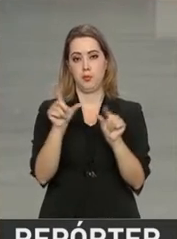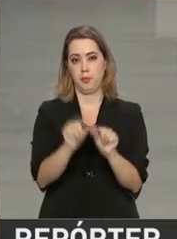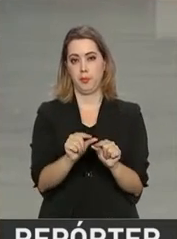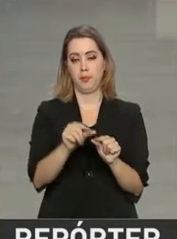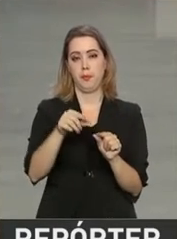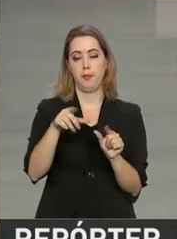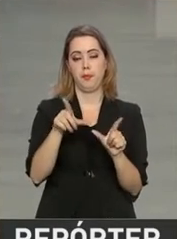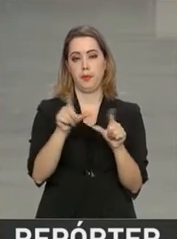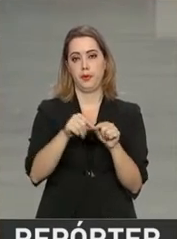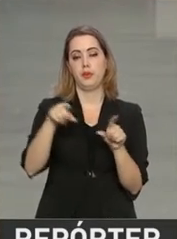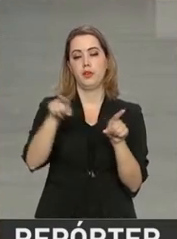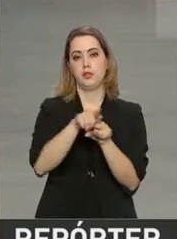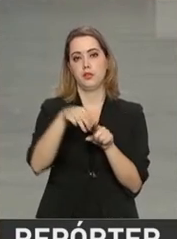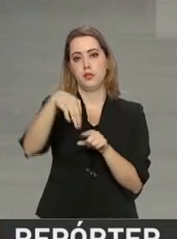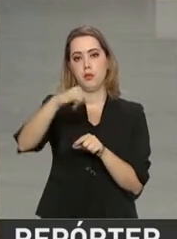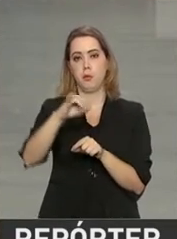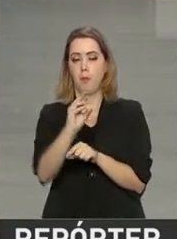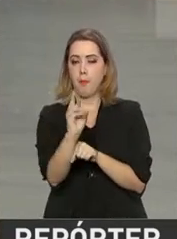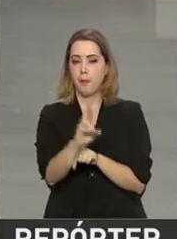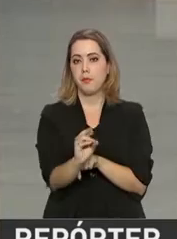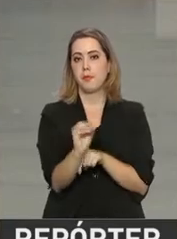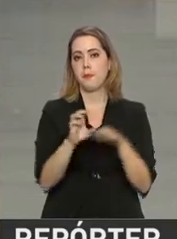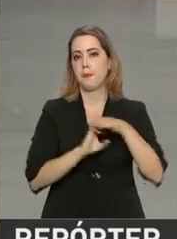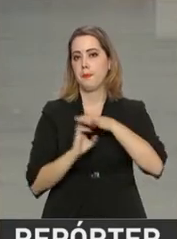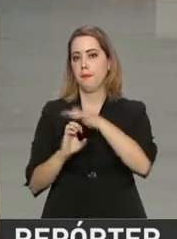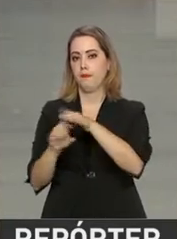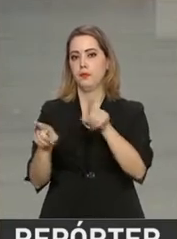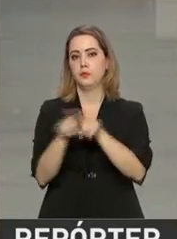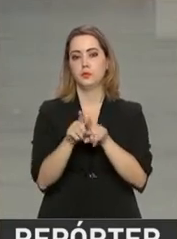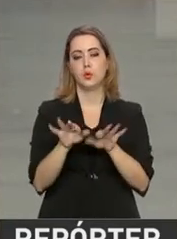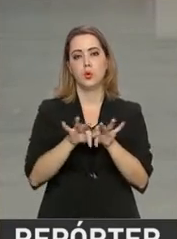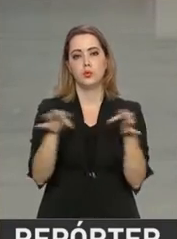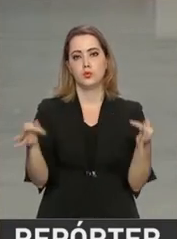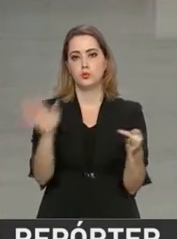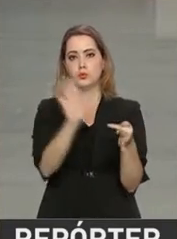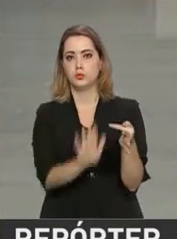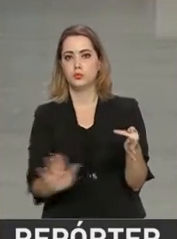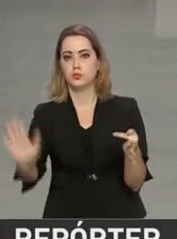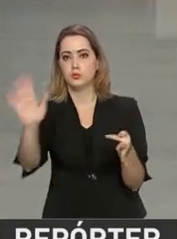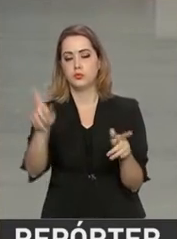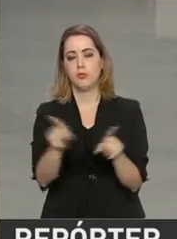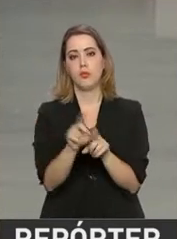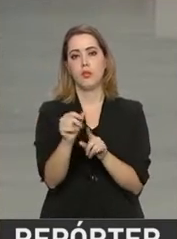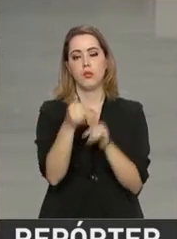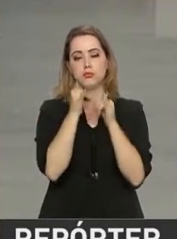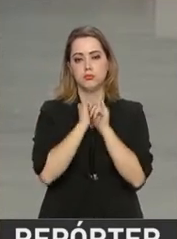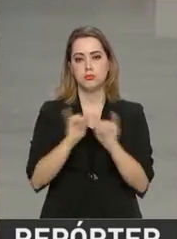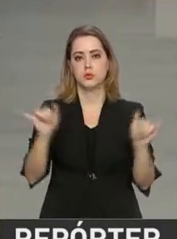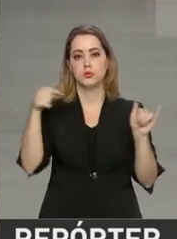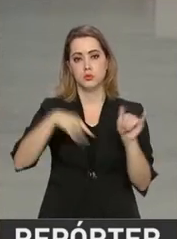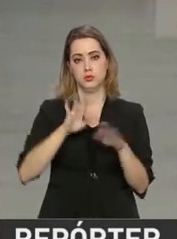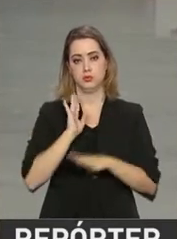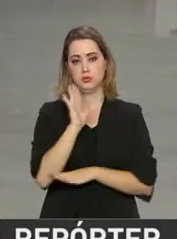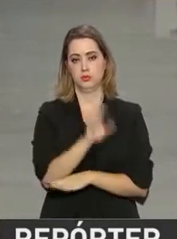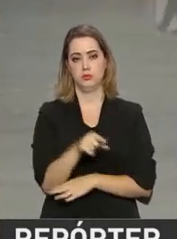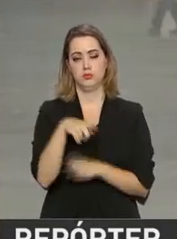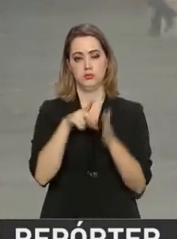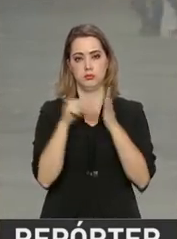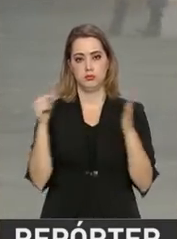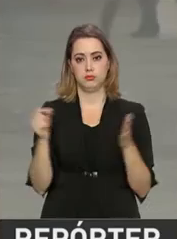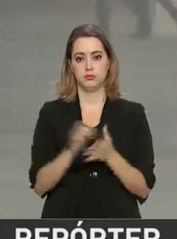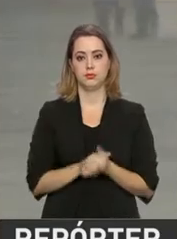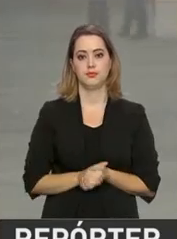no simples nacional essas são algumas informações além das medidas que vão ser anunciadas nesta tarde aqui no palácio do